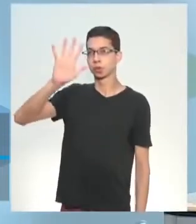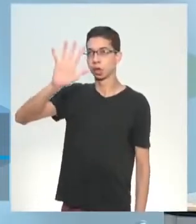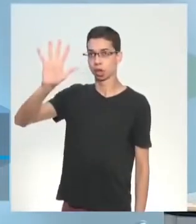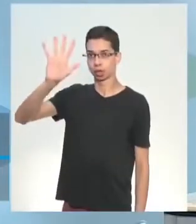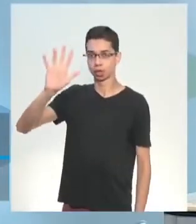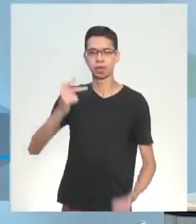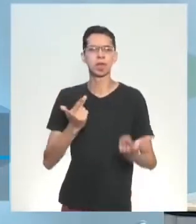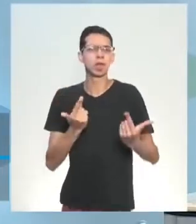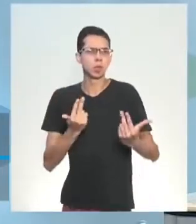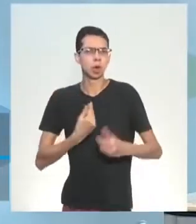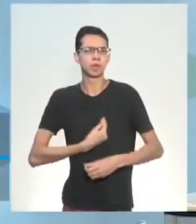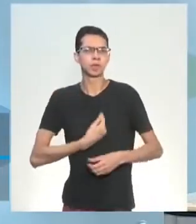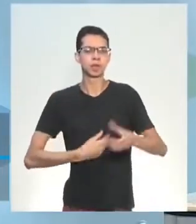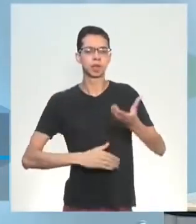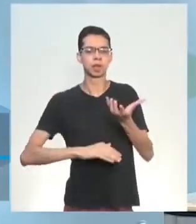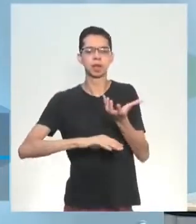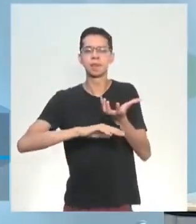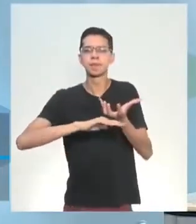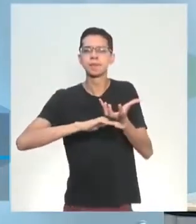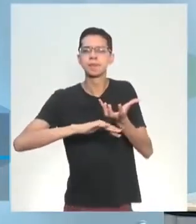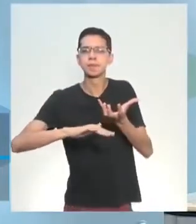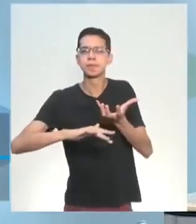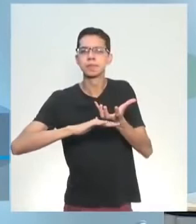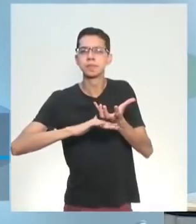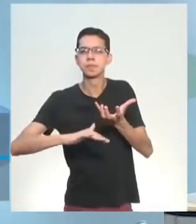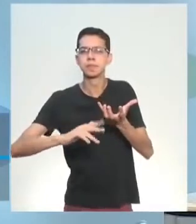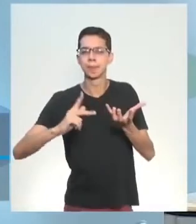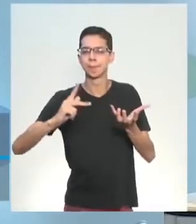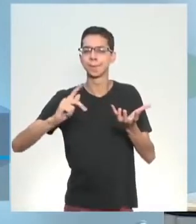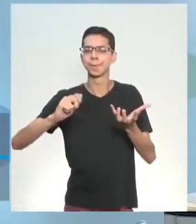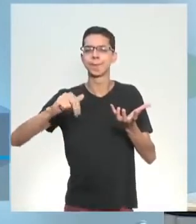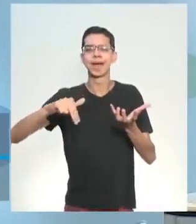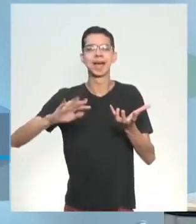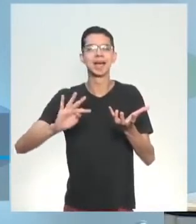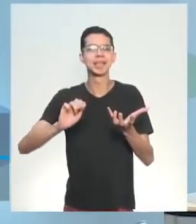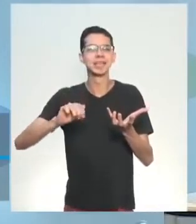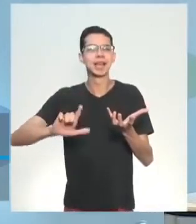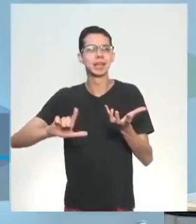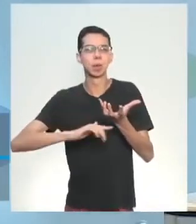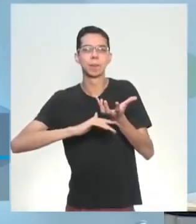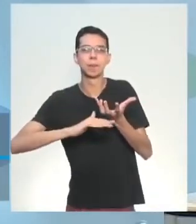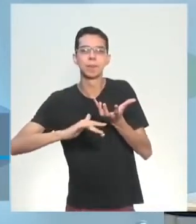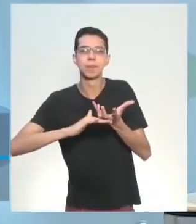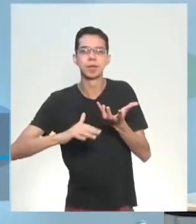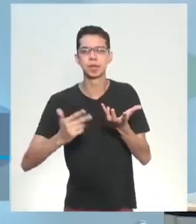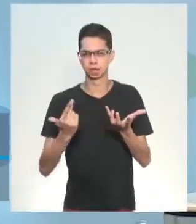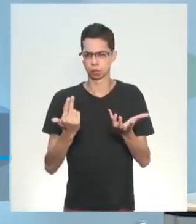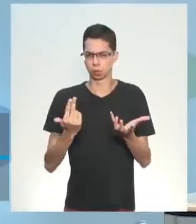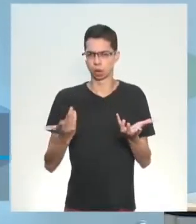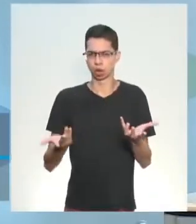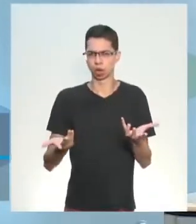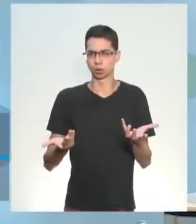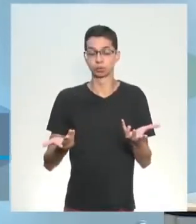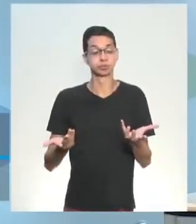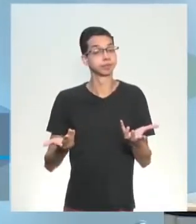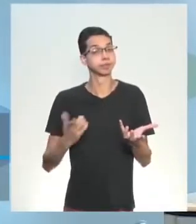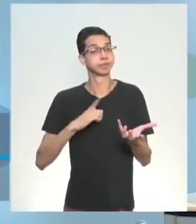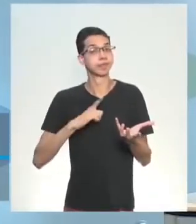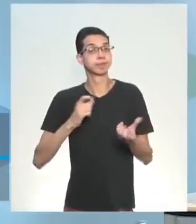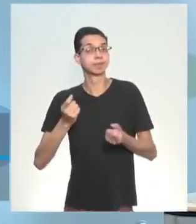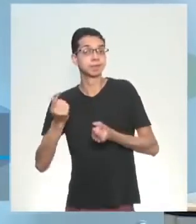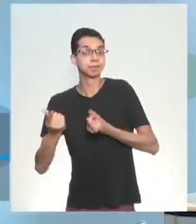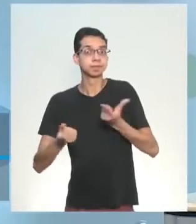Pantanal? Pode ser que até tenha algum que faça toda essa viagem e tal, mas a gente vai ter um animal mais adaptado para o Pantanal e